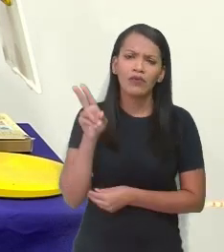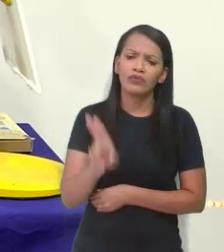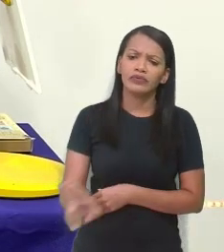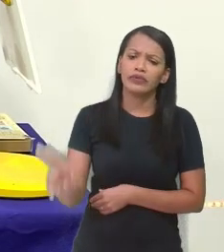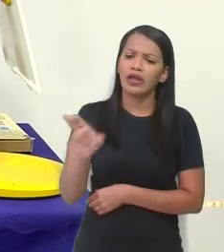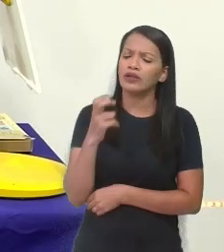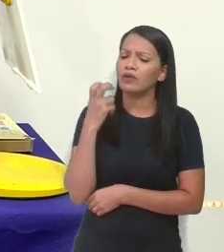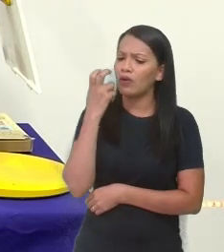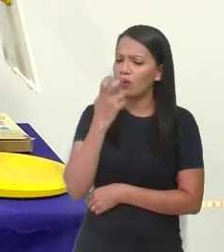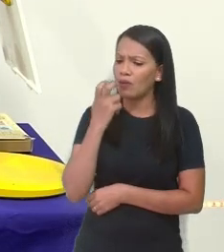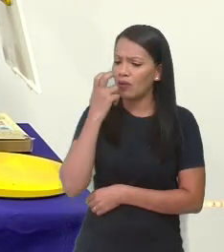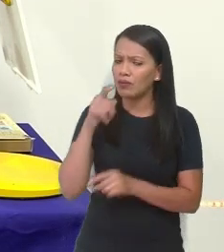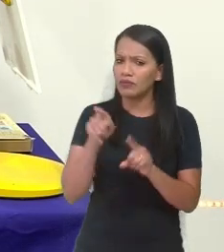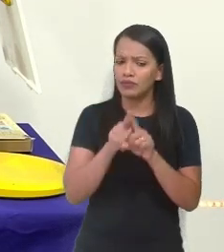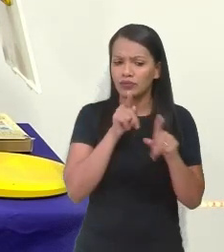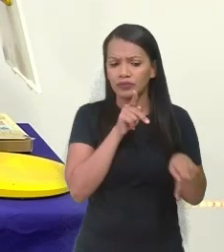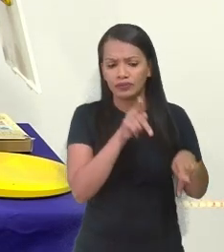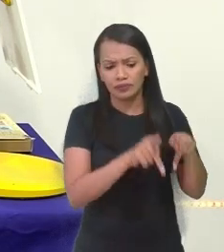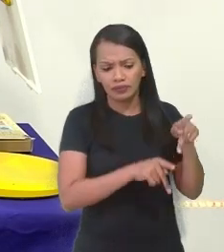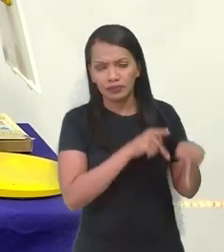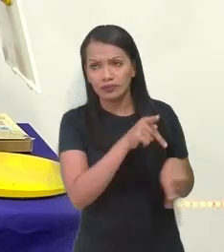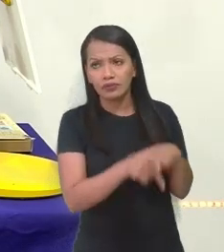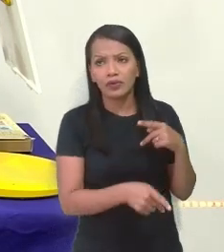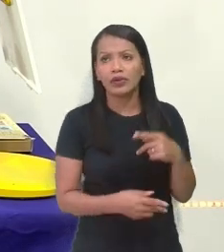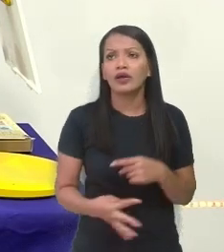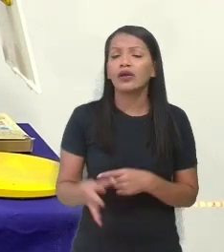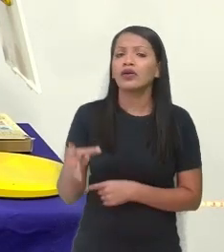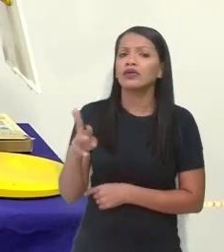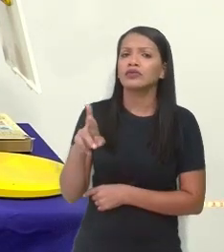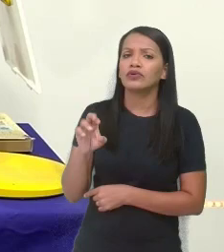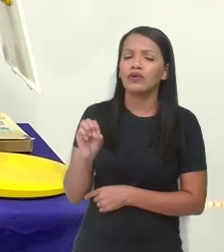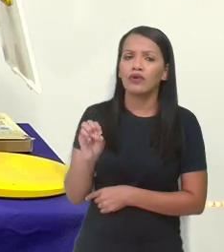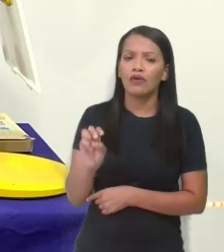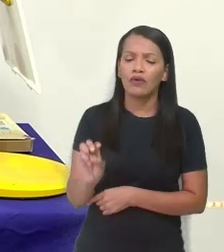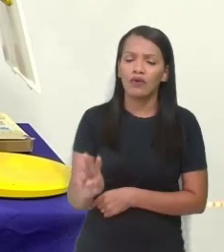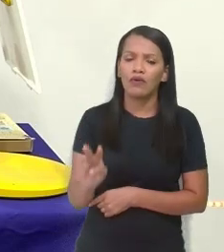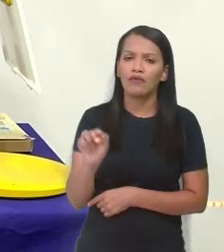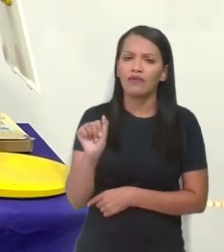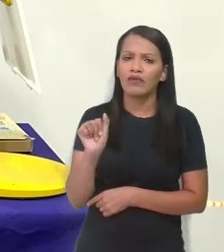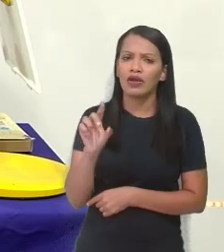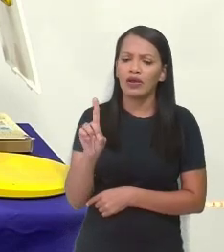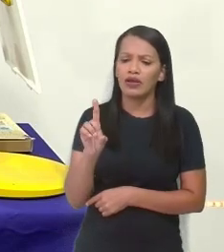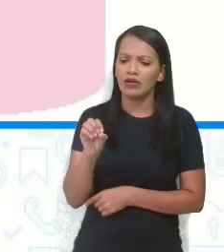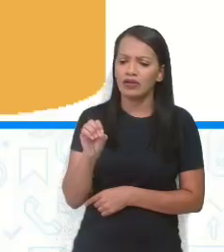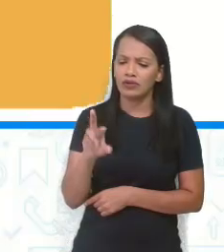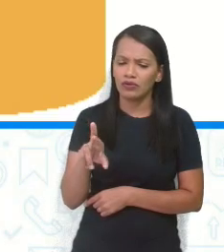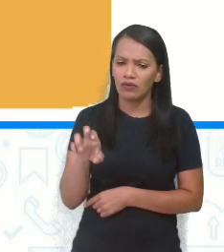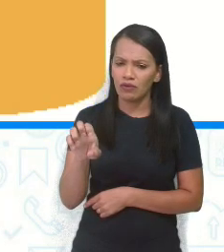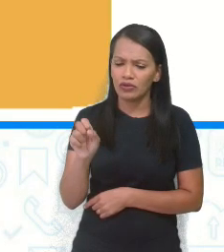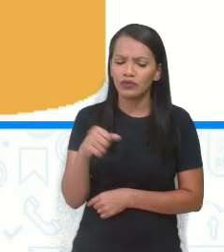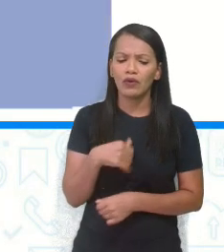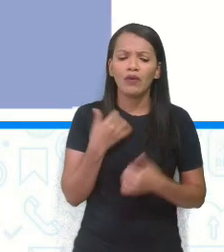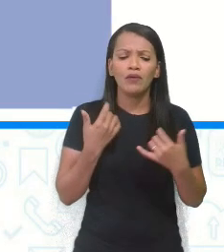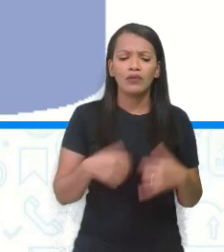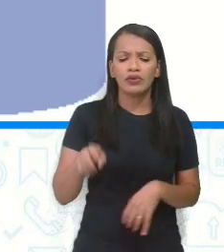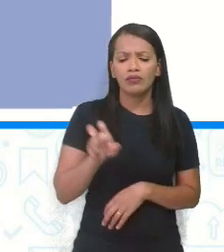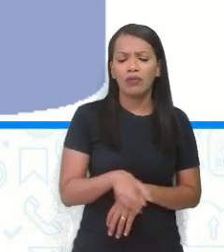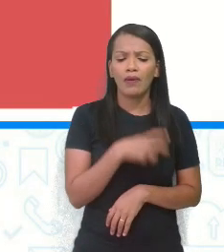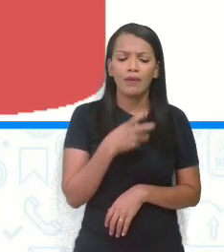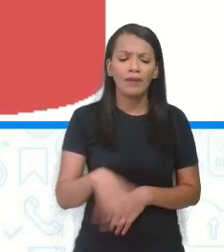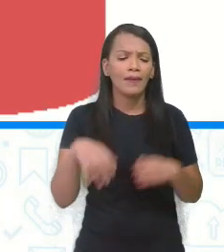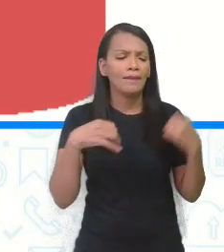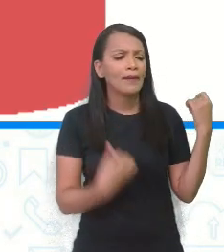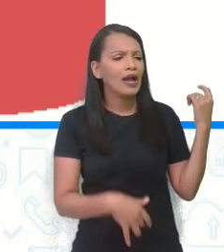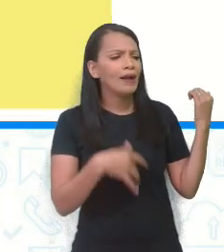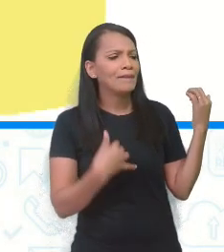eu falei para vocês, os trovadores iam cantando o cordel, contando os acontecimentos do dia